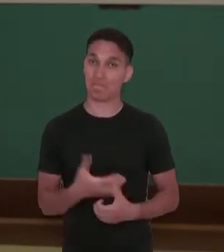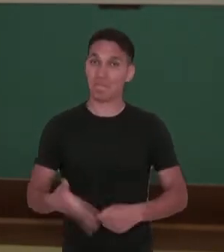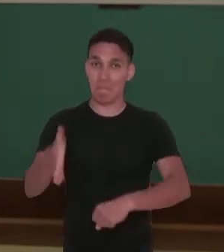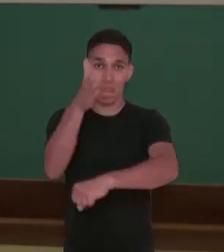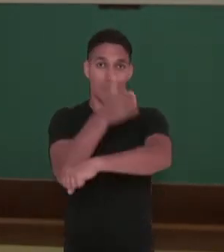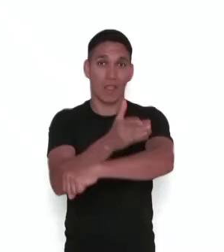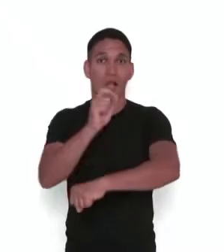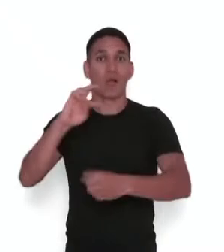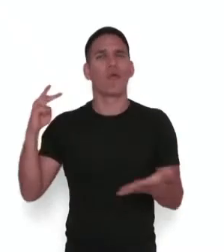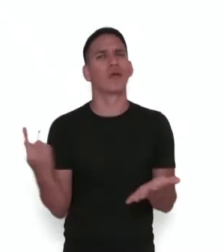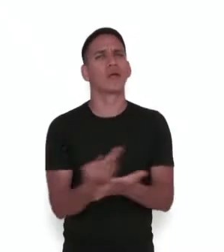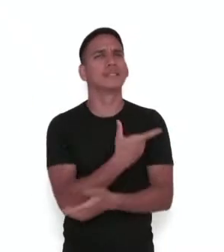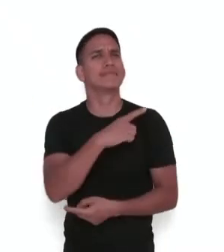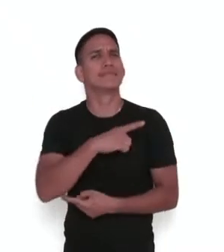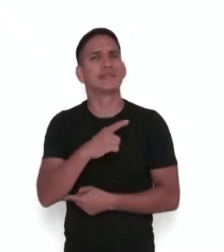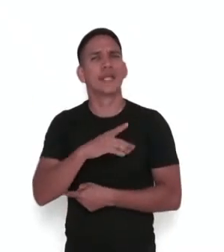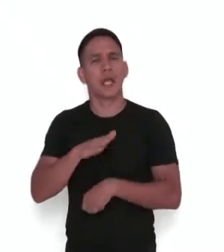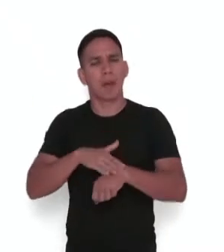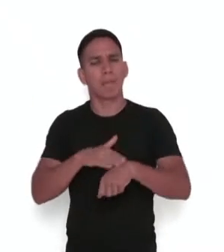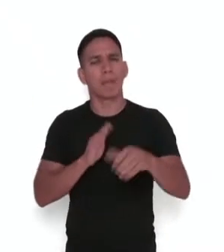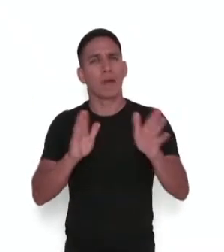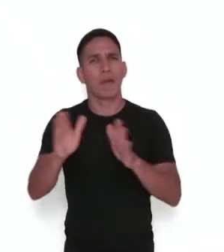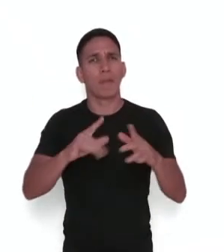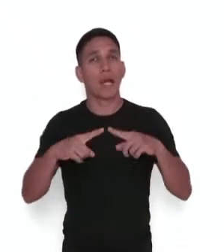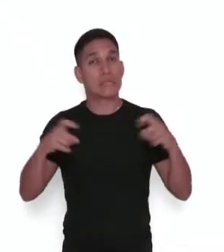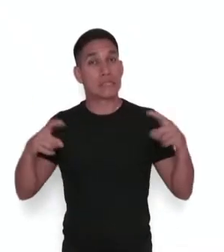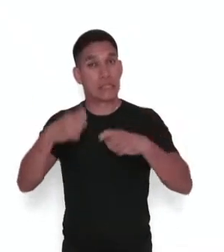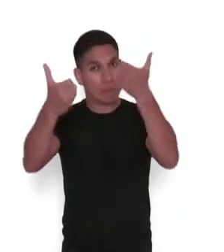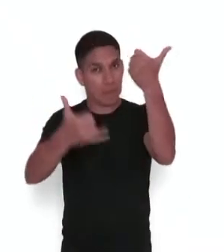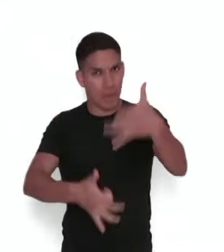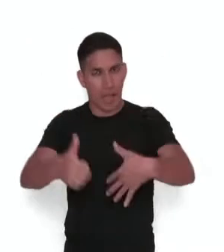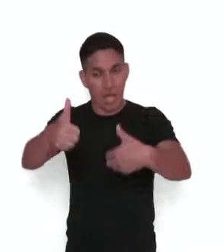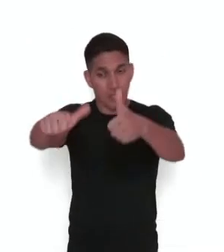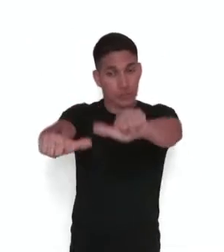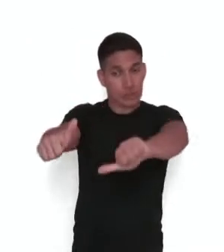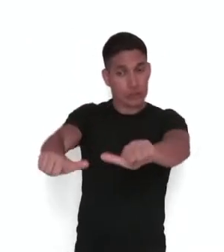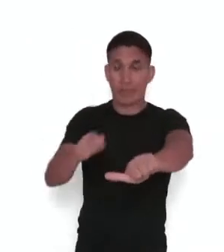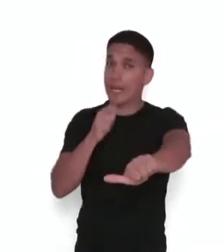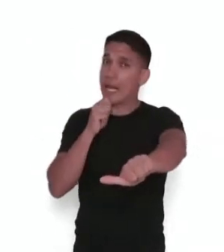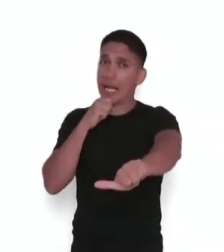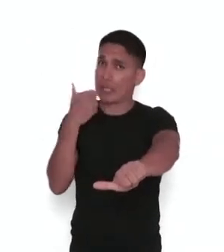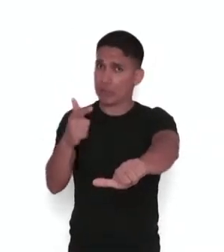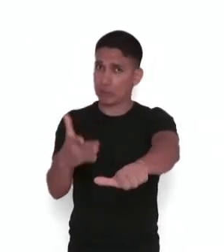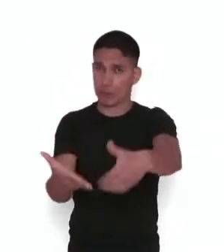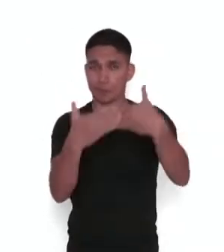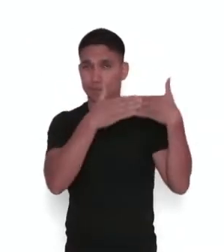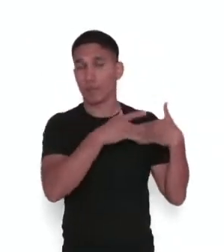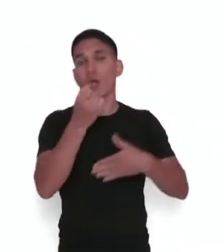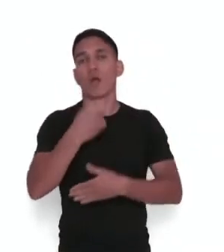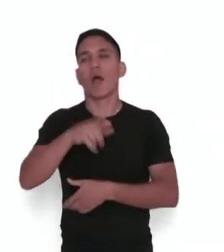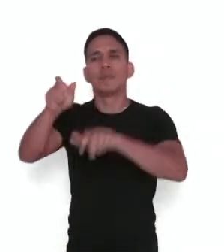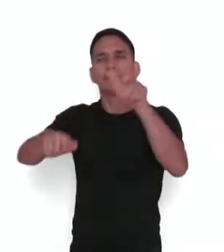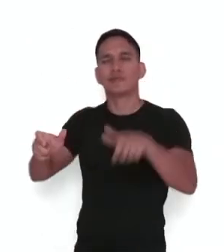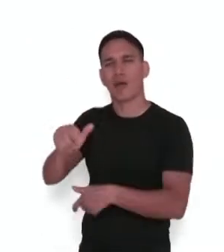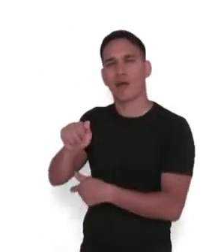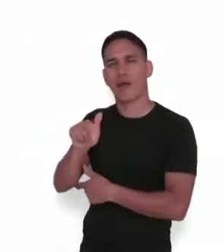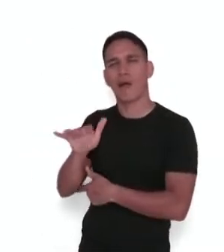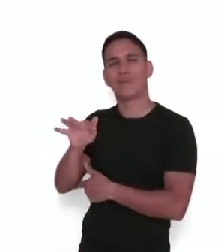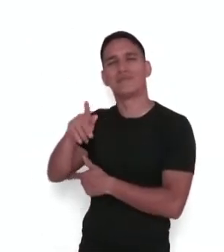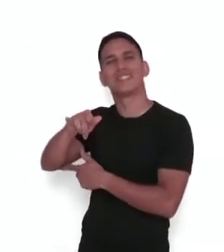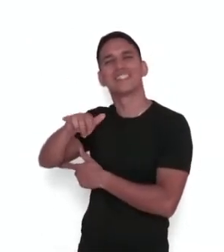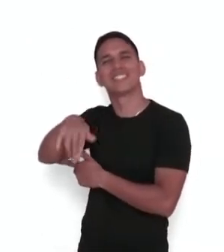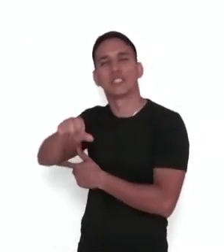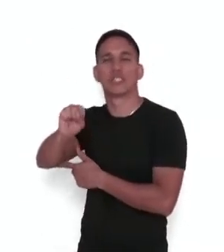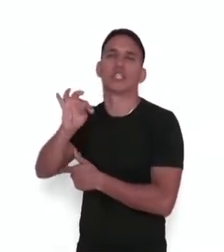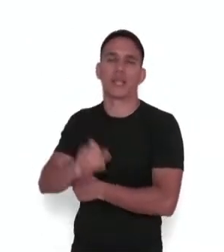Média, uma época em que a ciência chamada química ainda não existia, os alquimistas desenvolveram vários